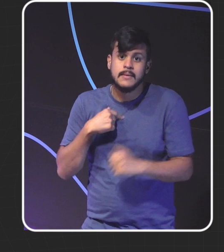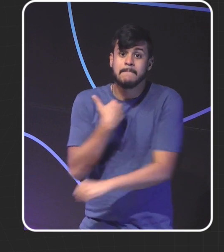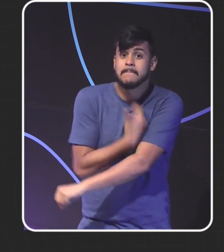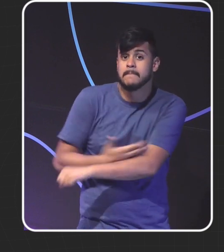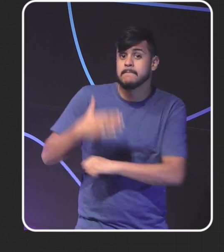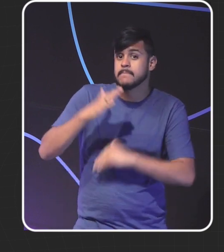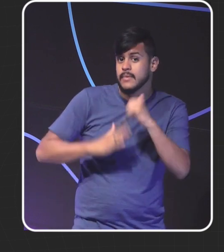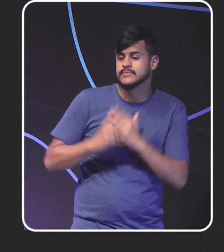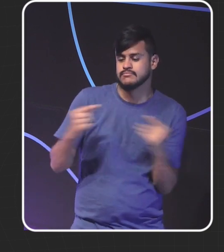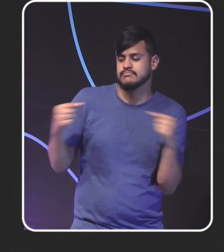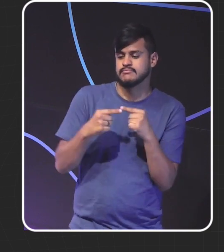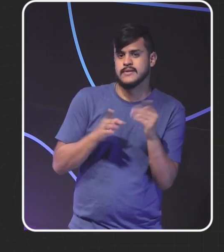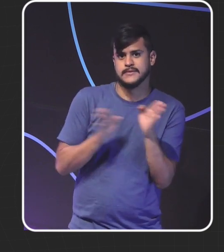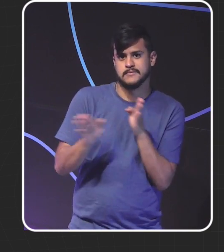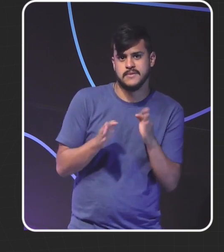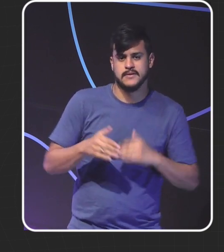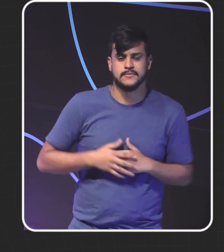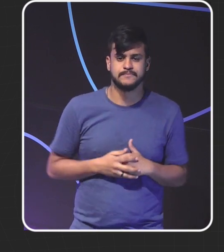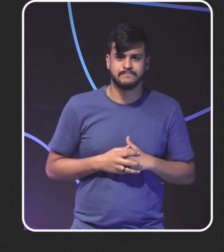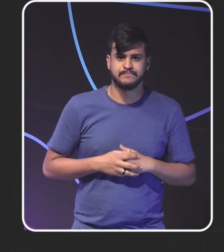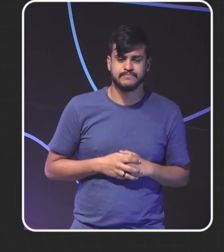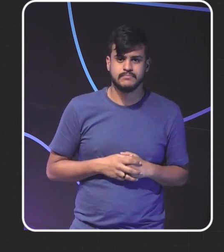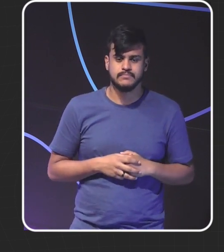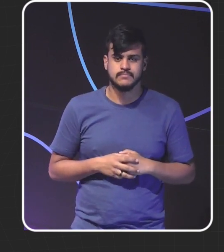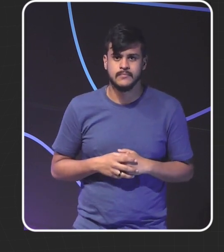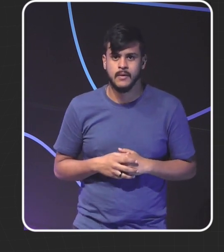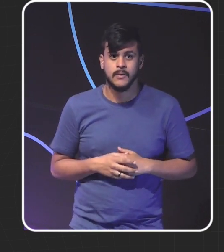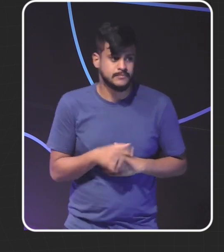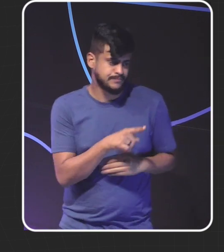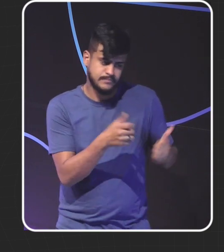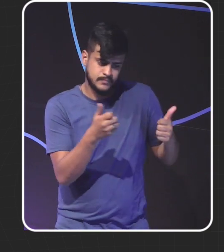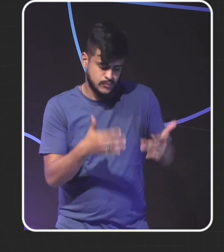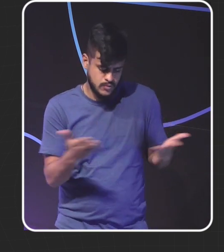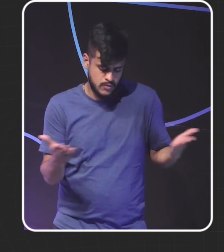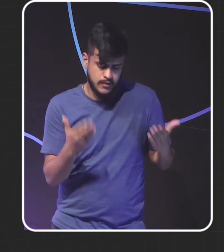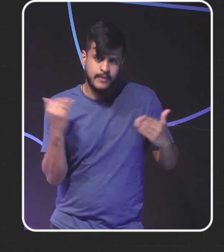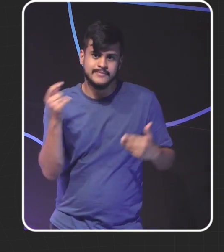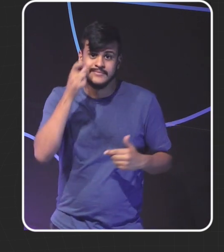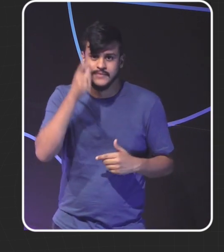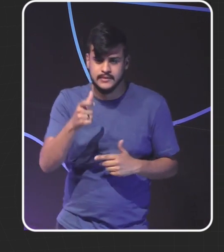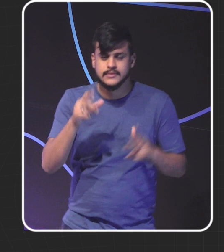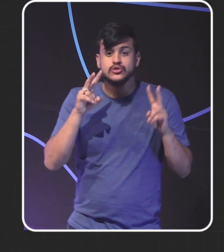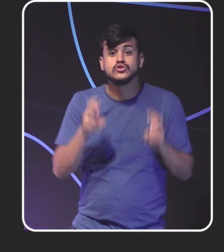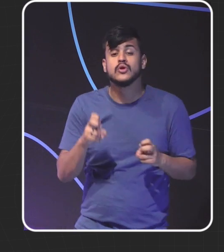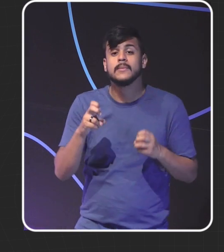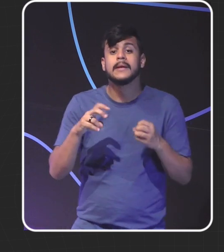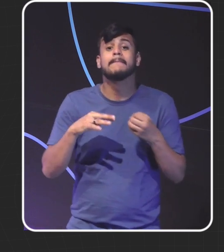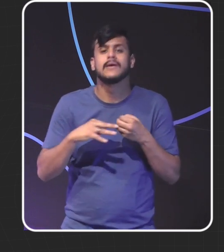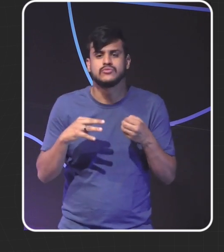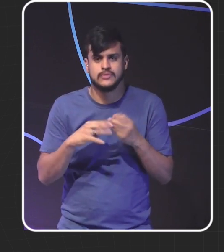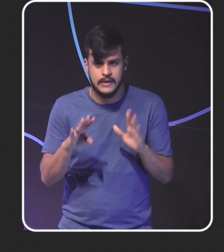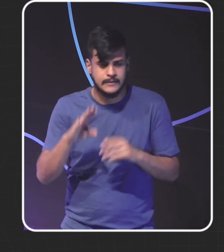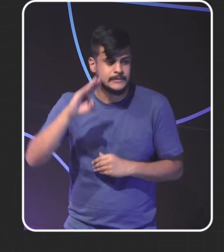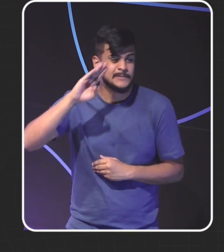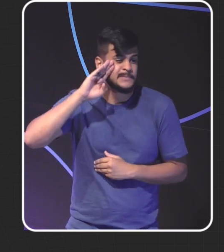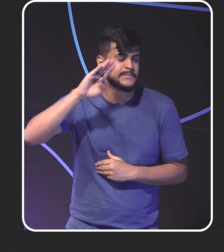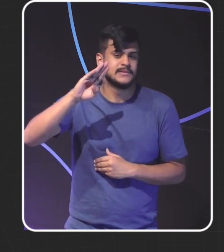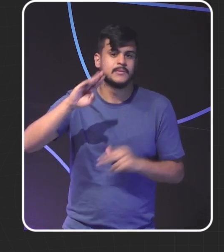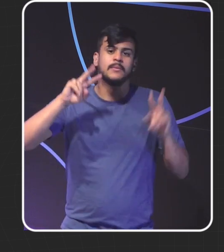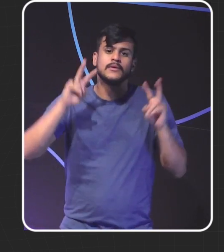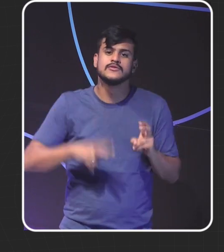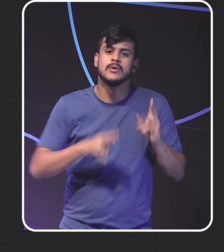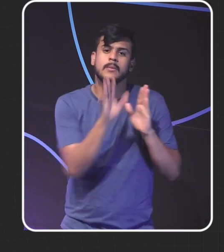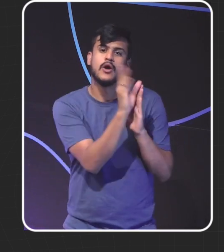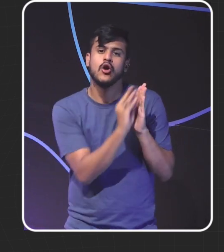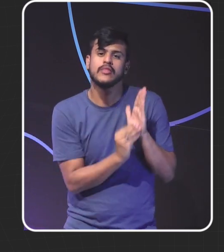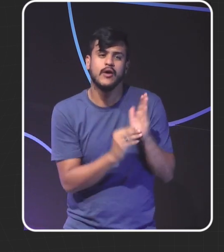práticas de acessibilidade. Você tocou num ponto interessante de banco de dados e principalmente de conteúdo, mas